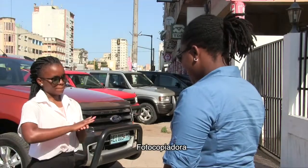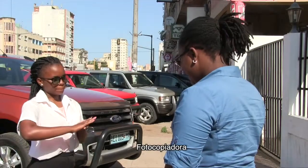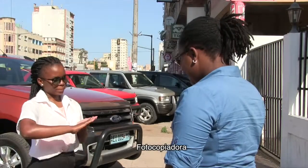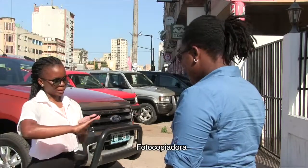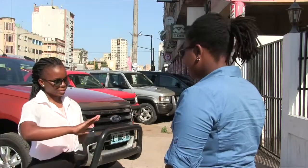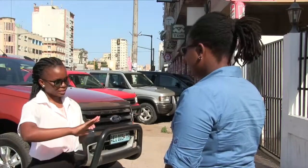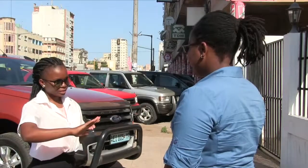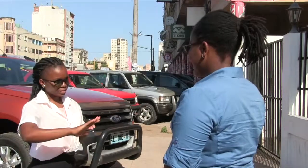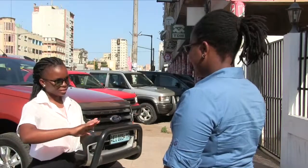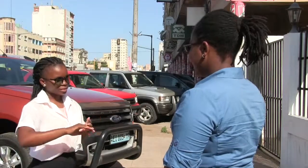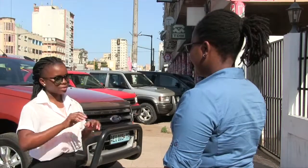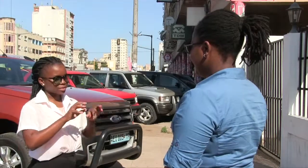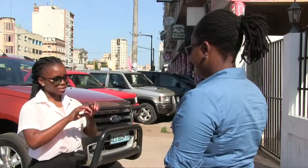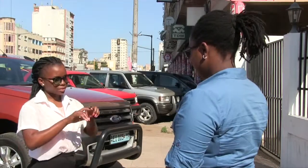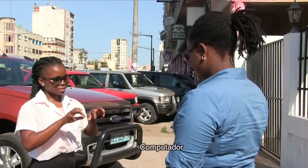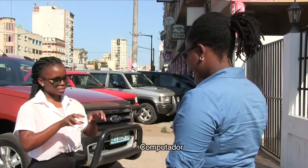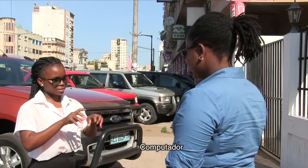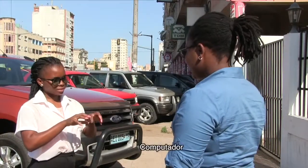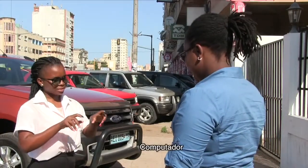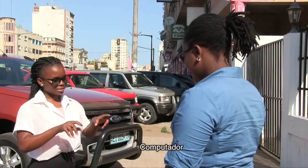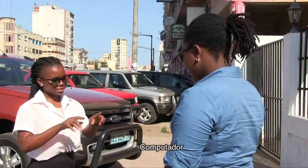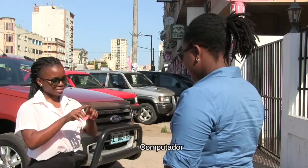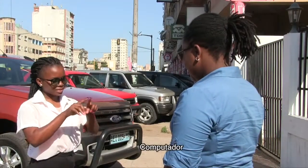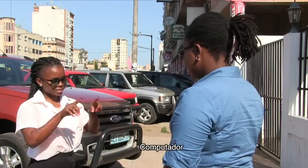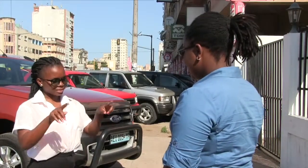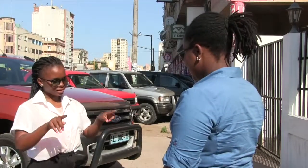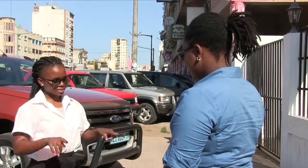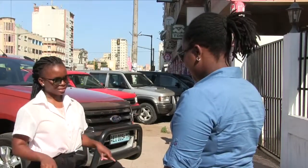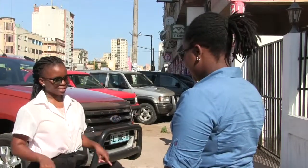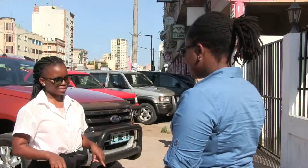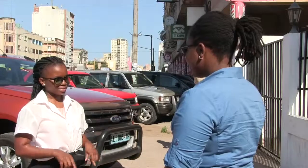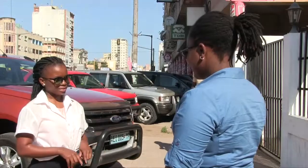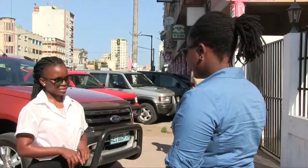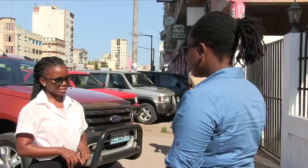Fotocopiadora Computador